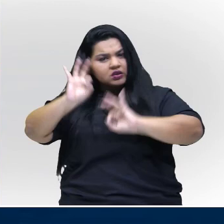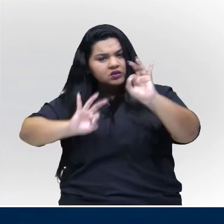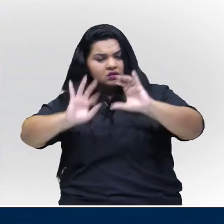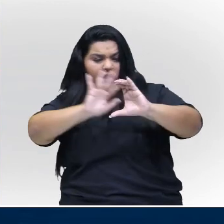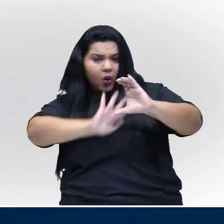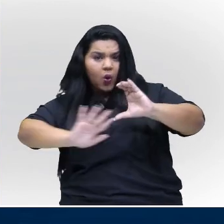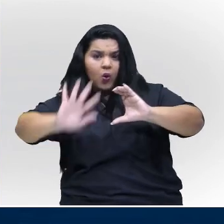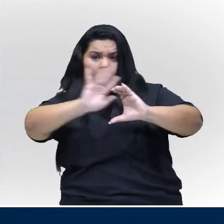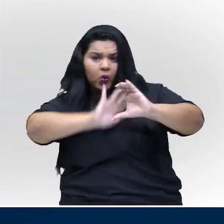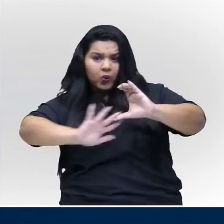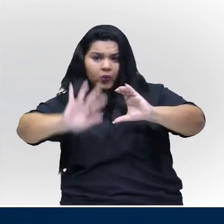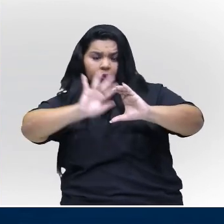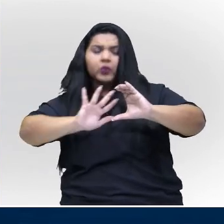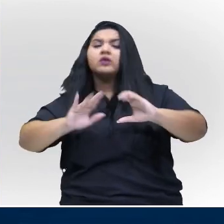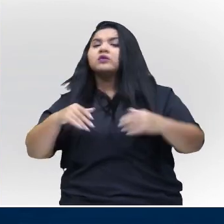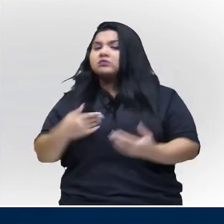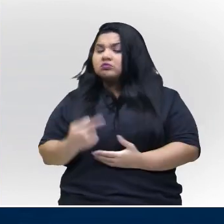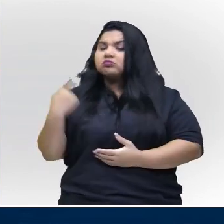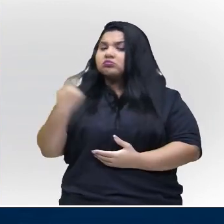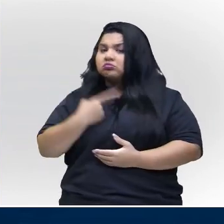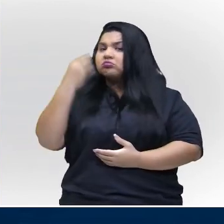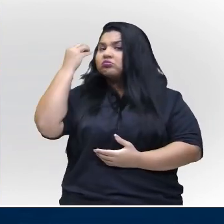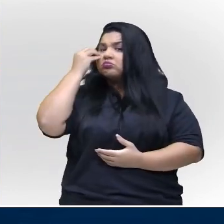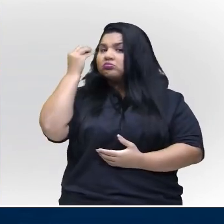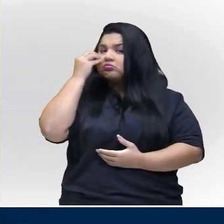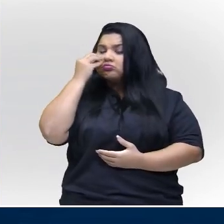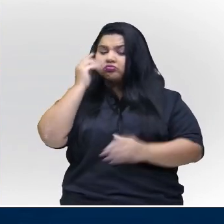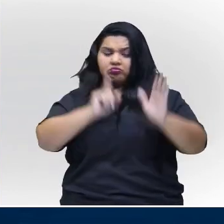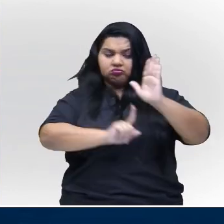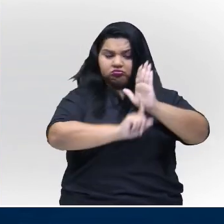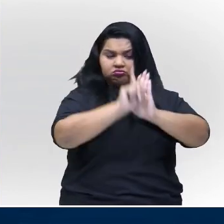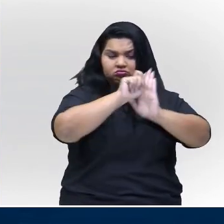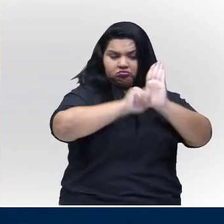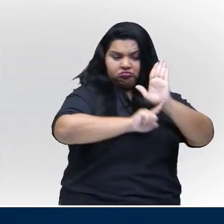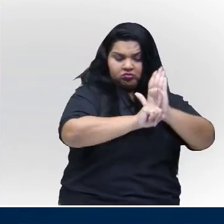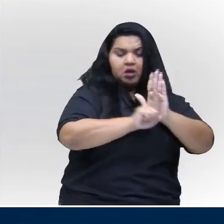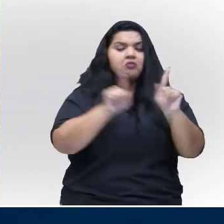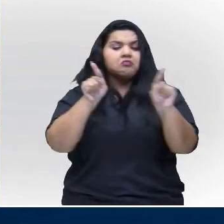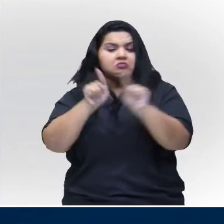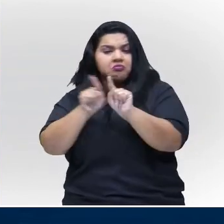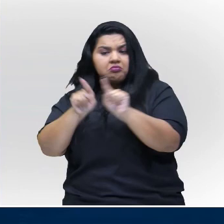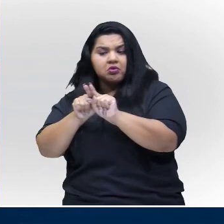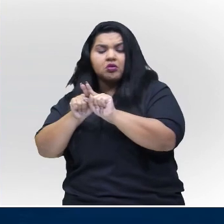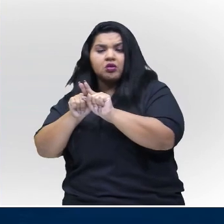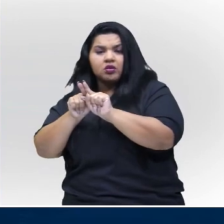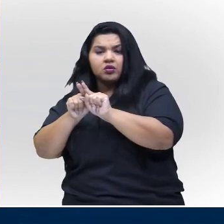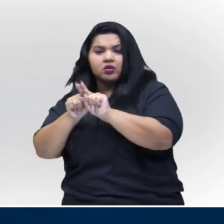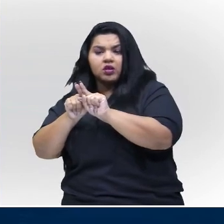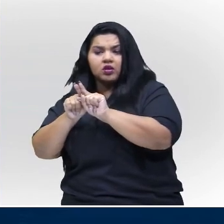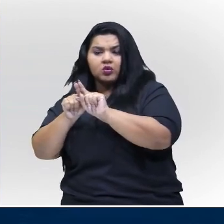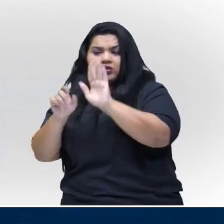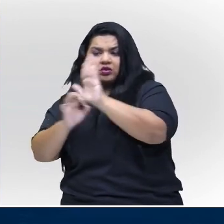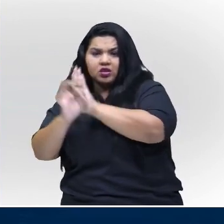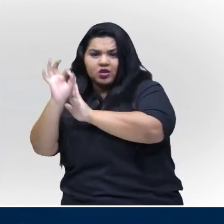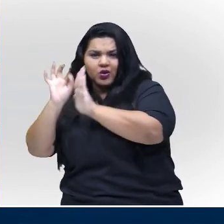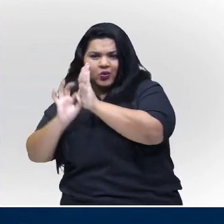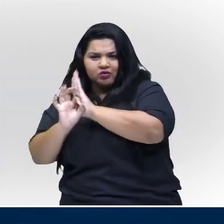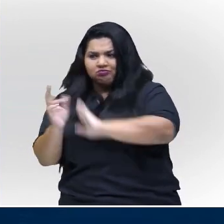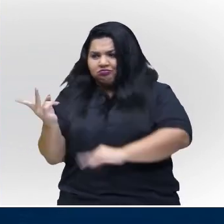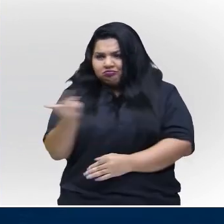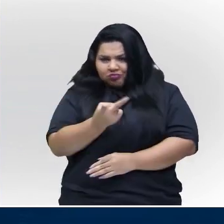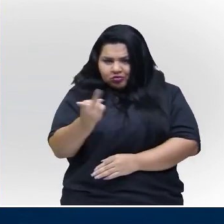citoplasma. A gente vai observar as células procariontes e também as células eucariontes. Aqui